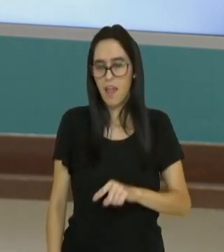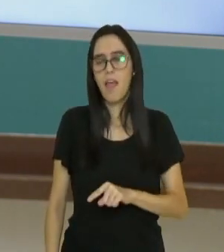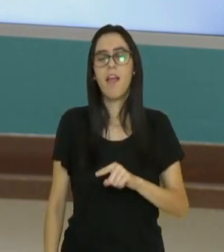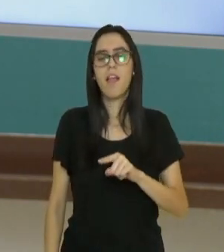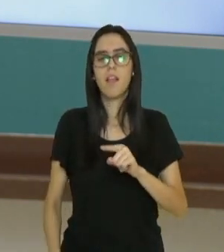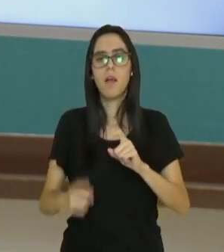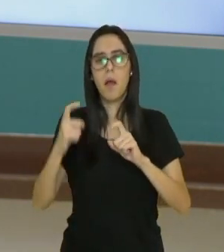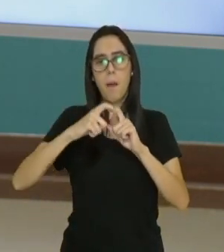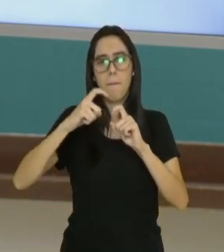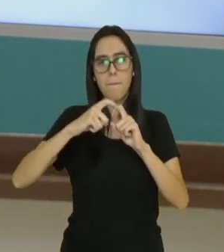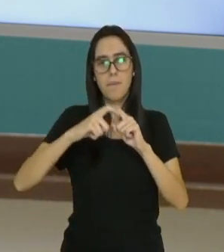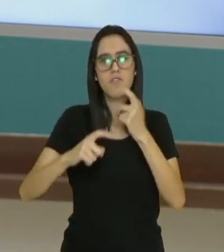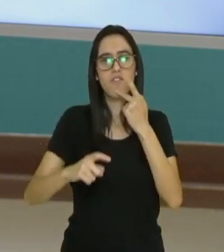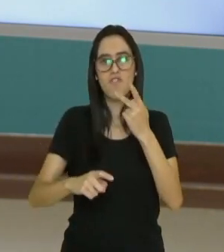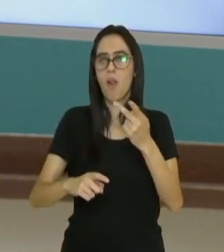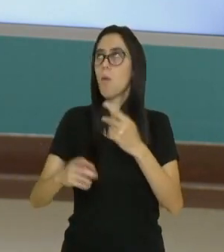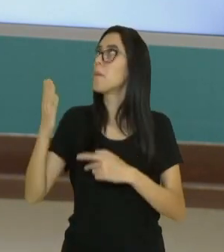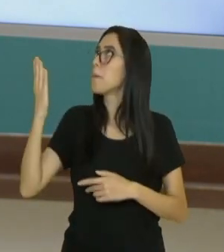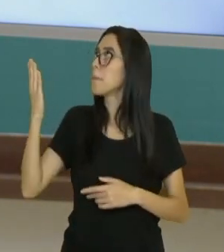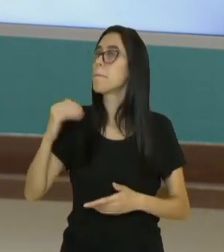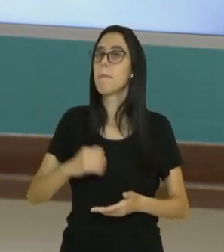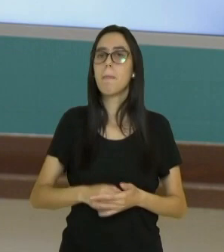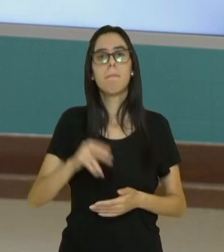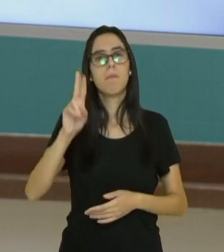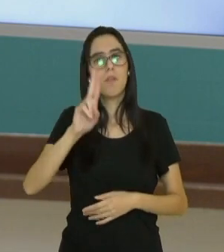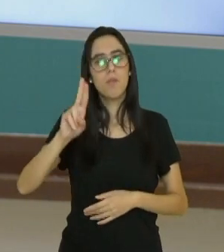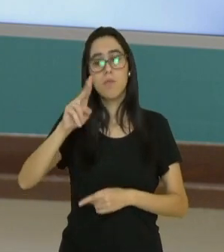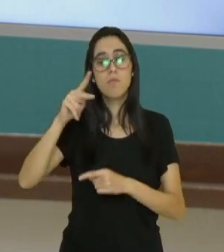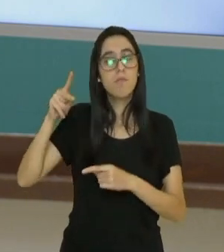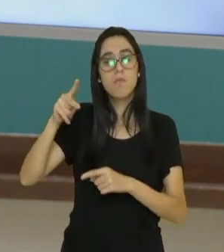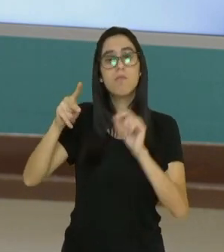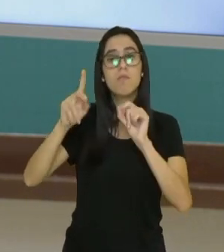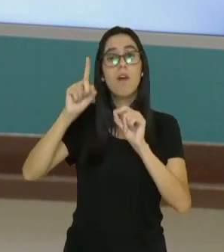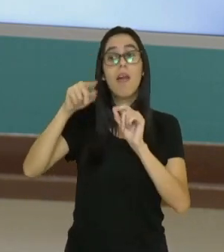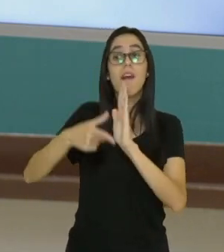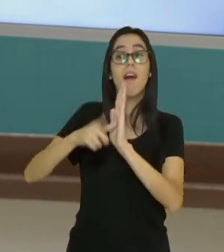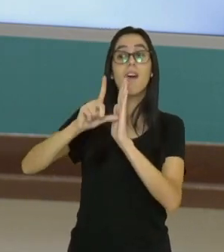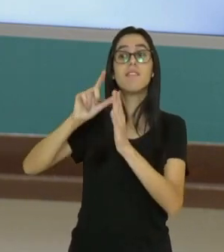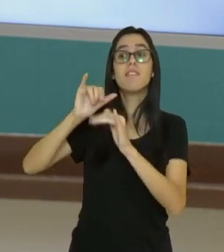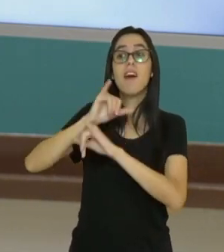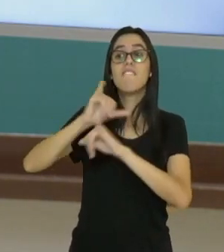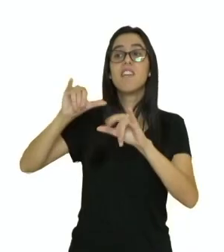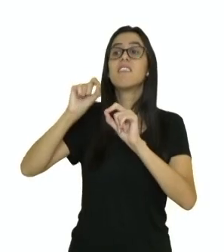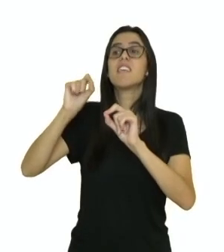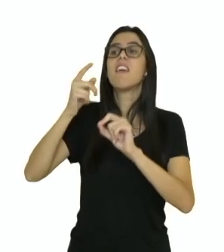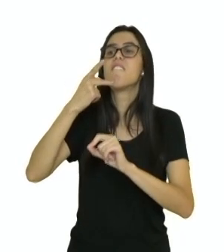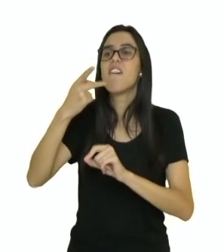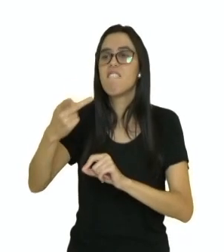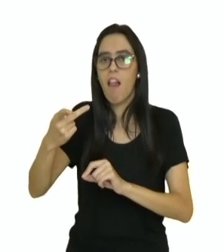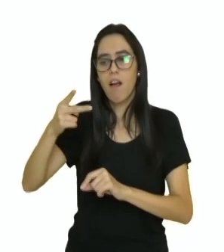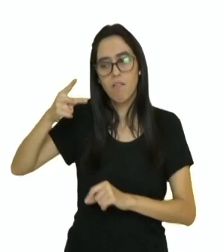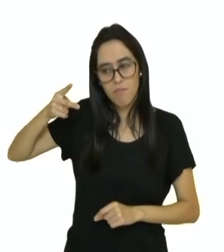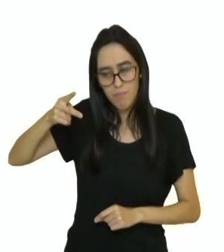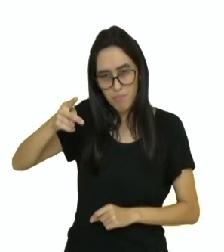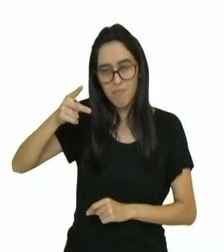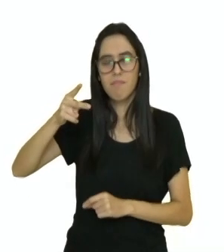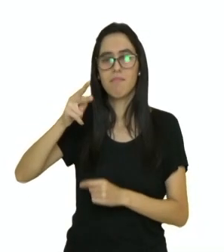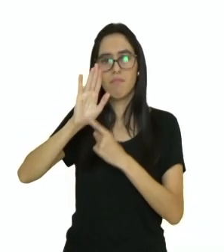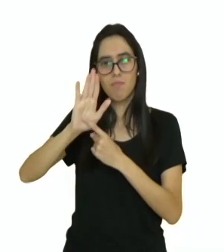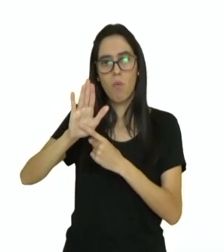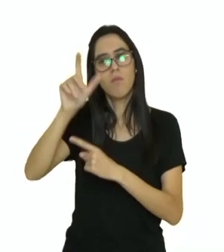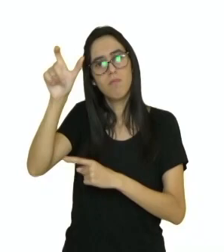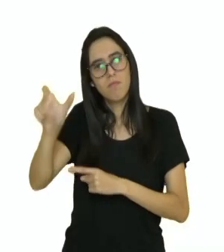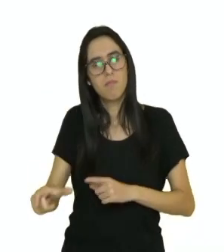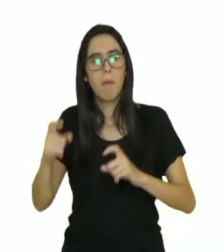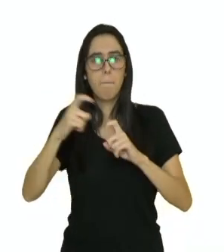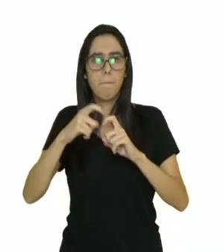do Dr. Epaminondas. E foram utilizados os 2 pontos para antecipar quem ia falar, que era o Dr. Epaminondas. O